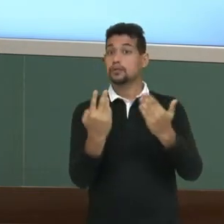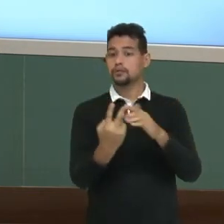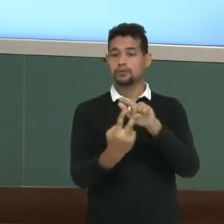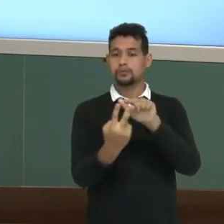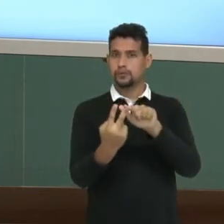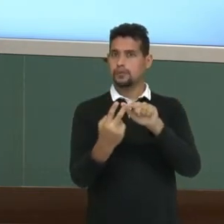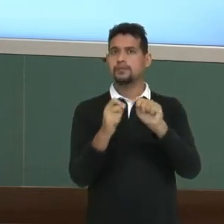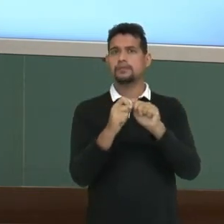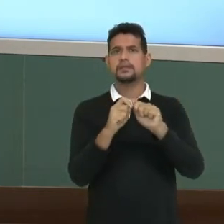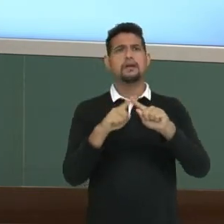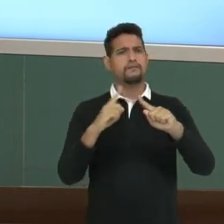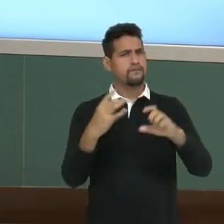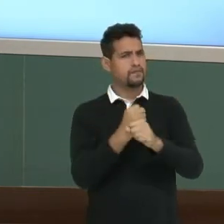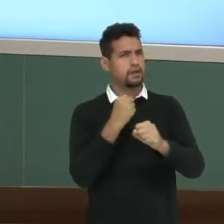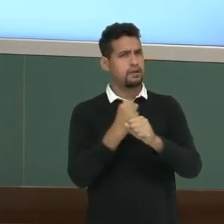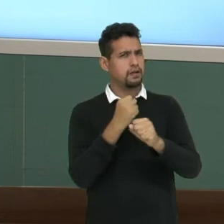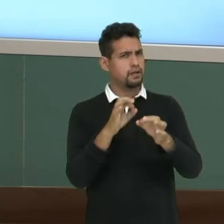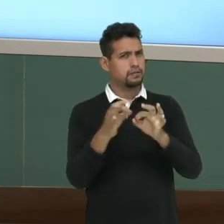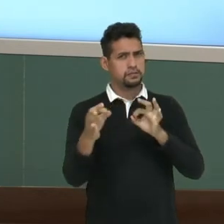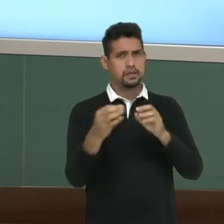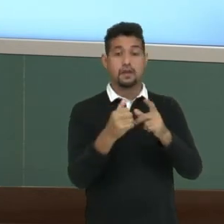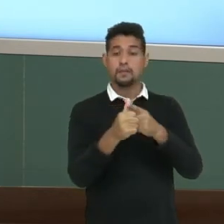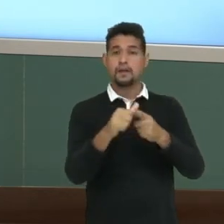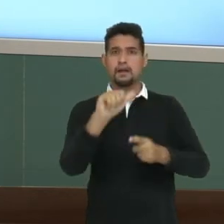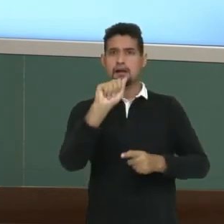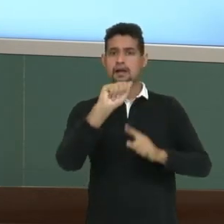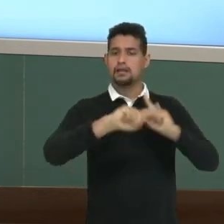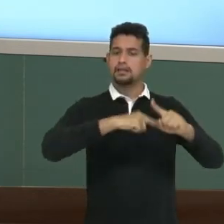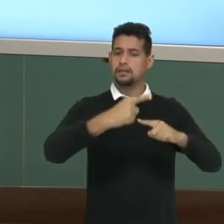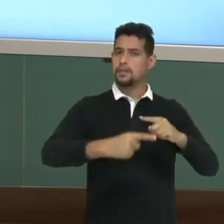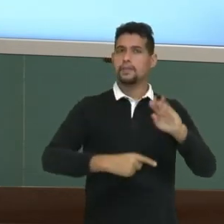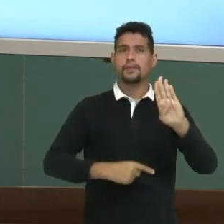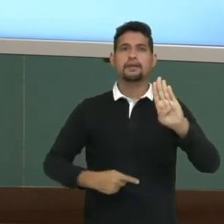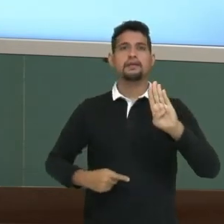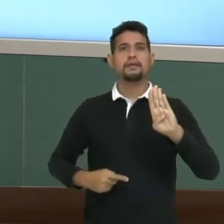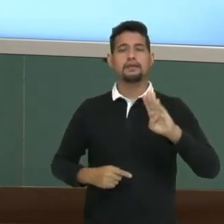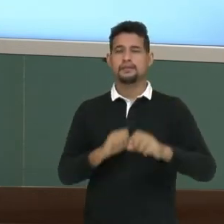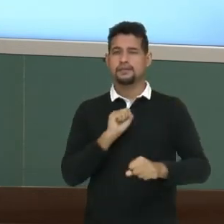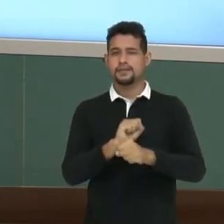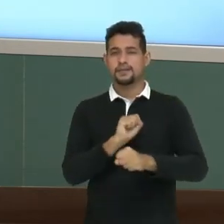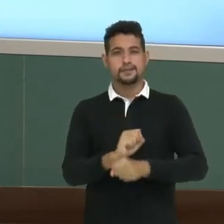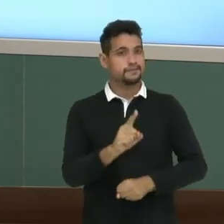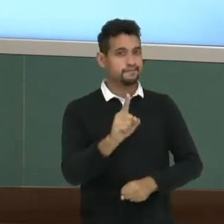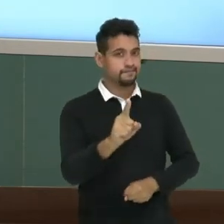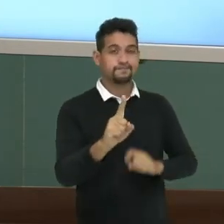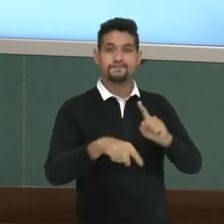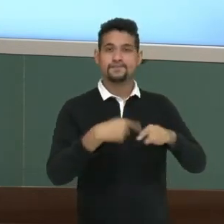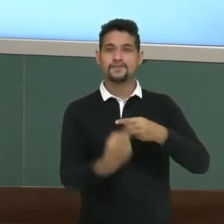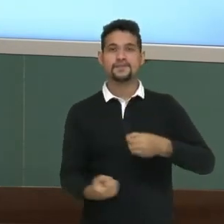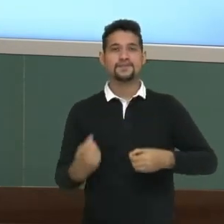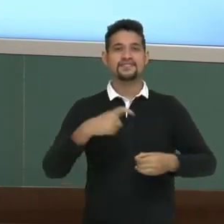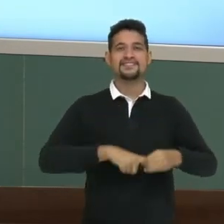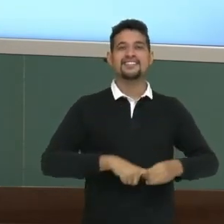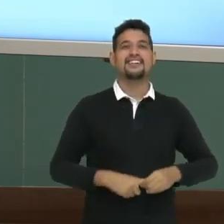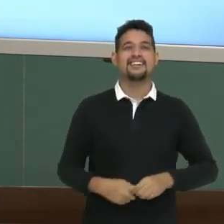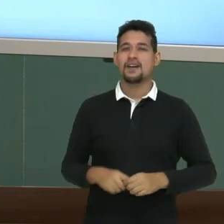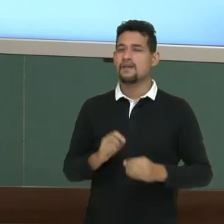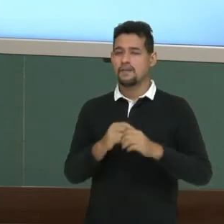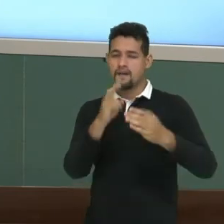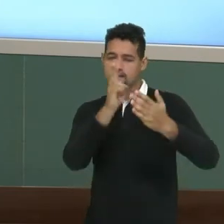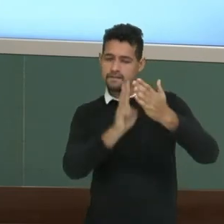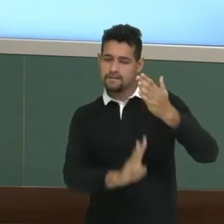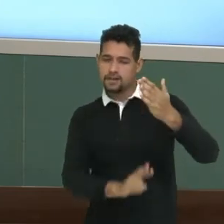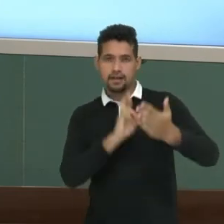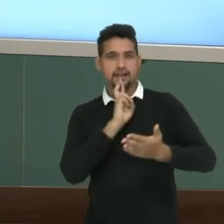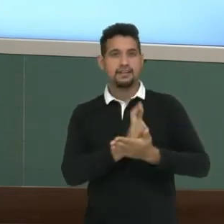reta. Vamos calcular a distância primeiro para a letra A, depois para a letra B. Vou dar um tempinho para vocês resolverem e já voltamos a conferir